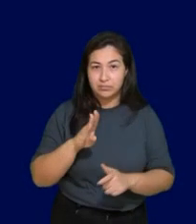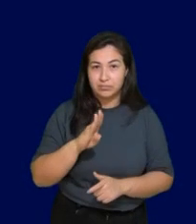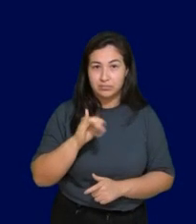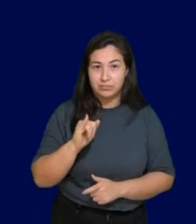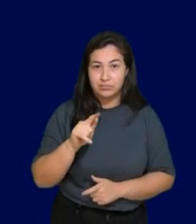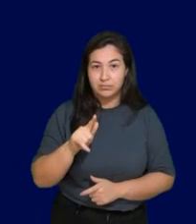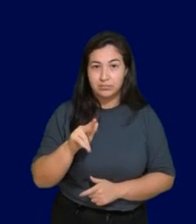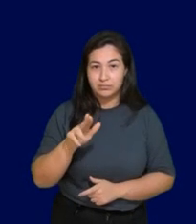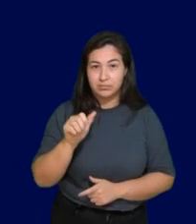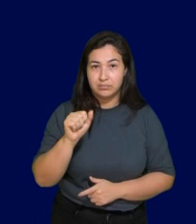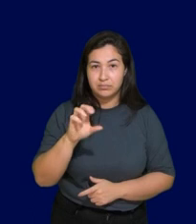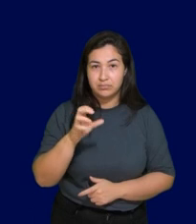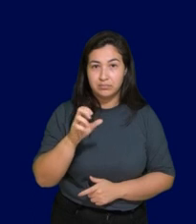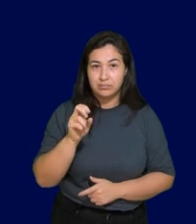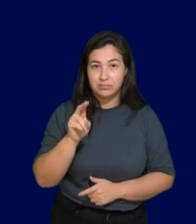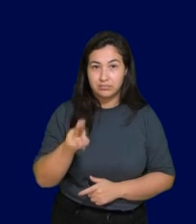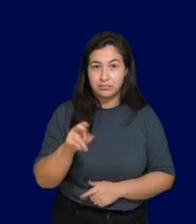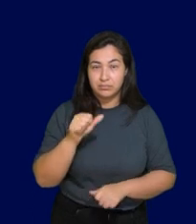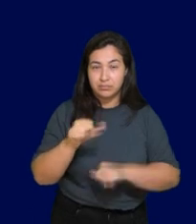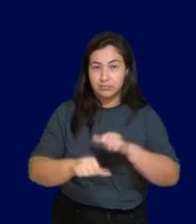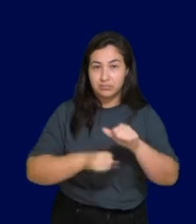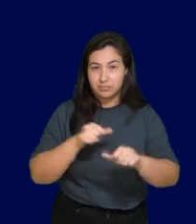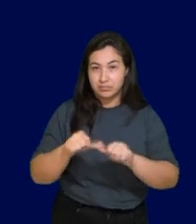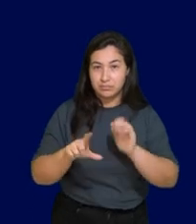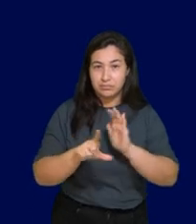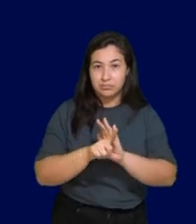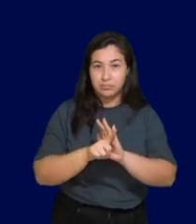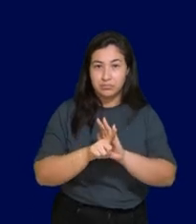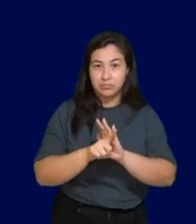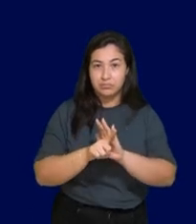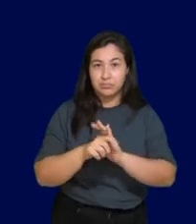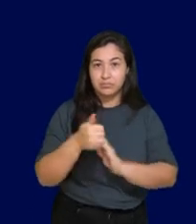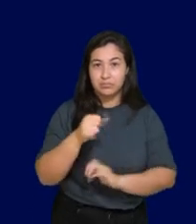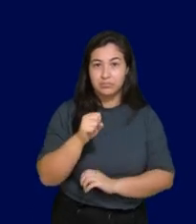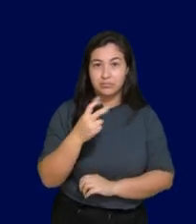Catarina, de Biguaçu, e altera o anexo único da lei número